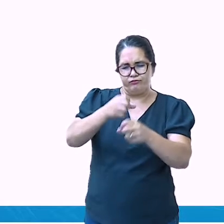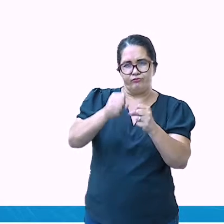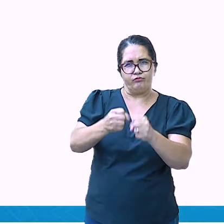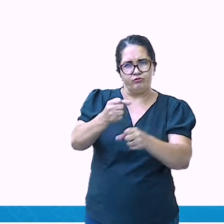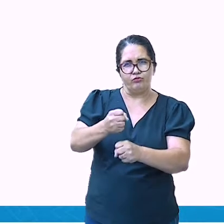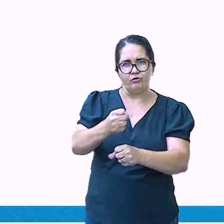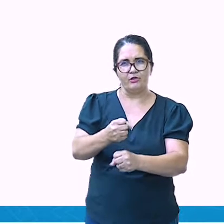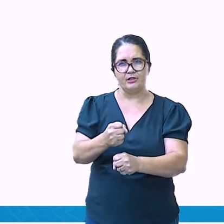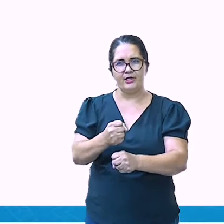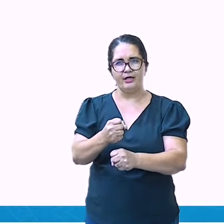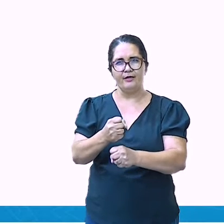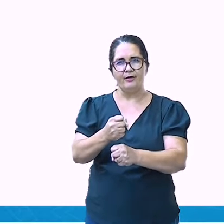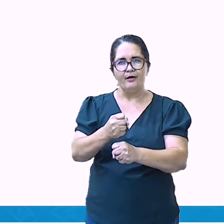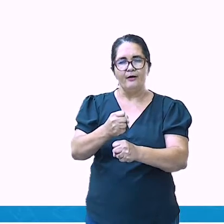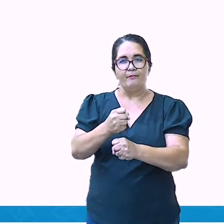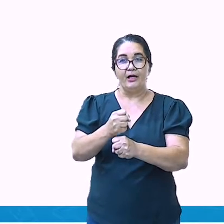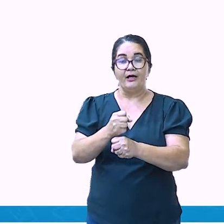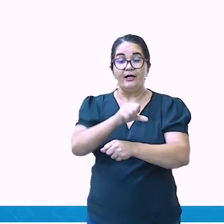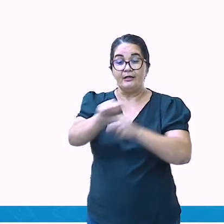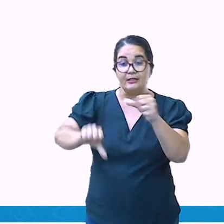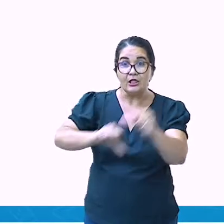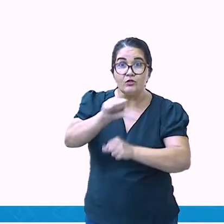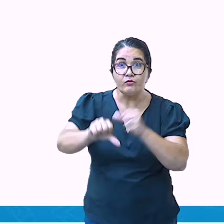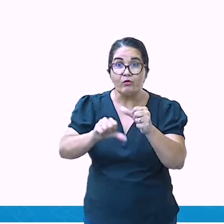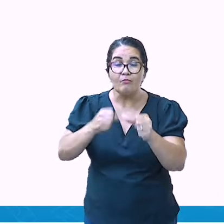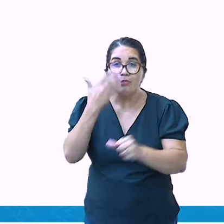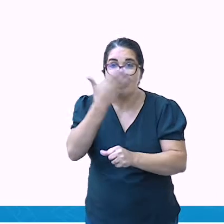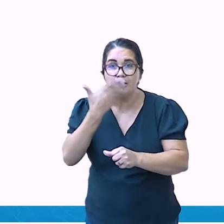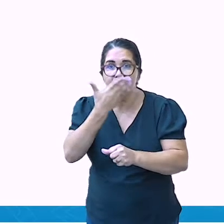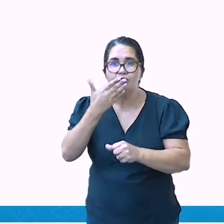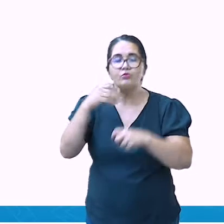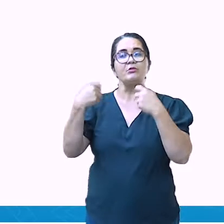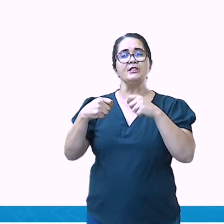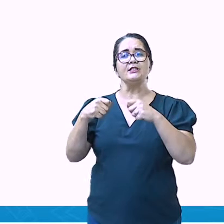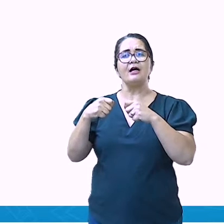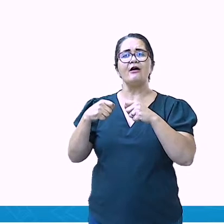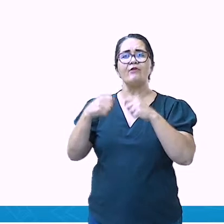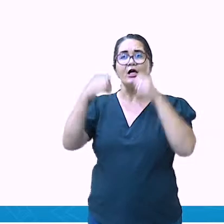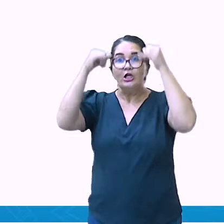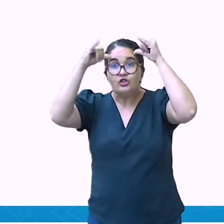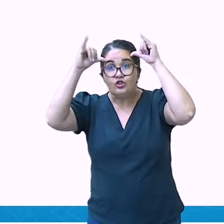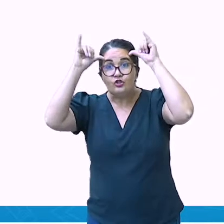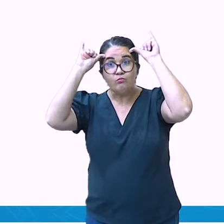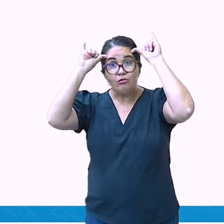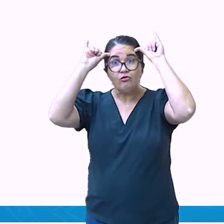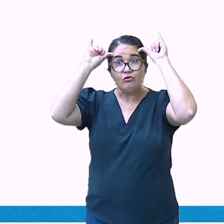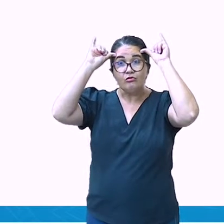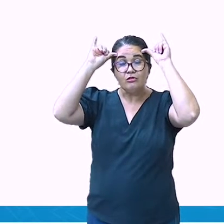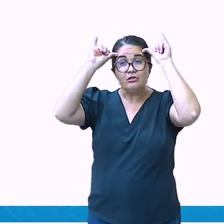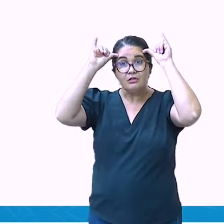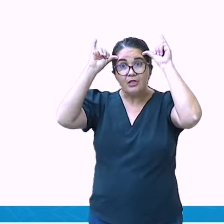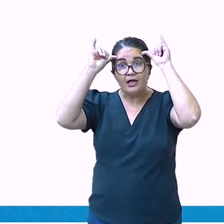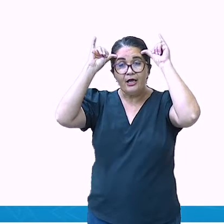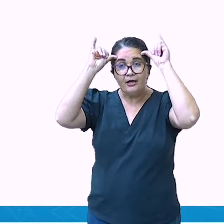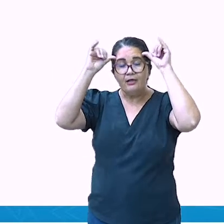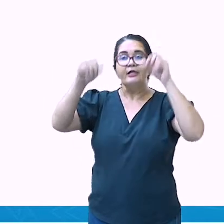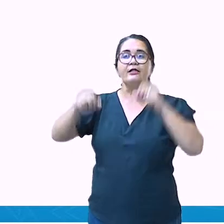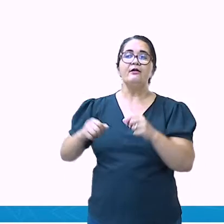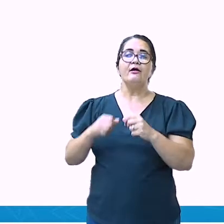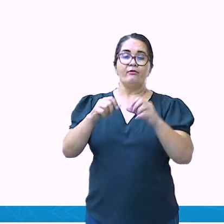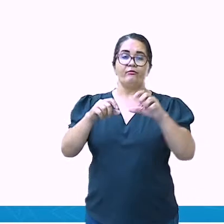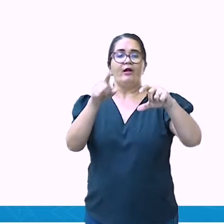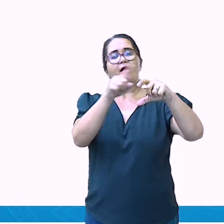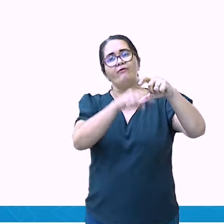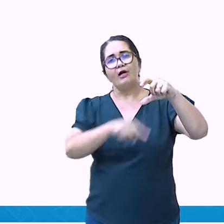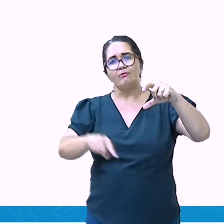seus funcionários para estar indo buscar esse gado. E quando eles vinham com o gado, eles não podiam